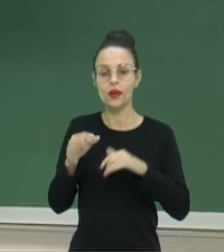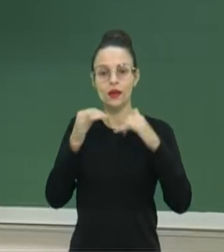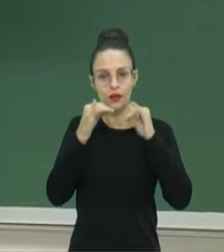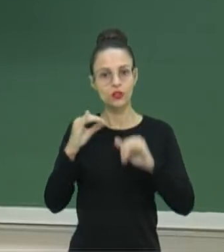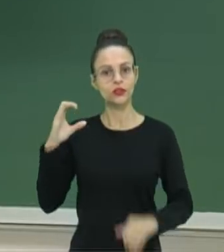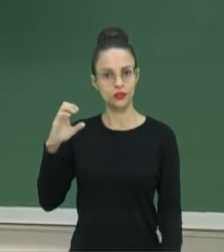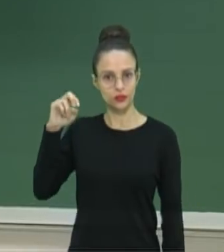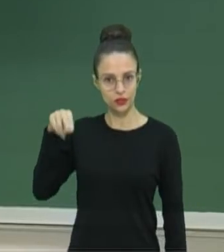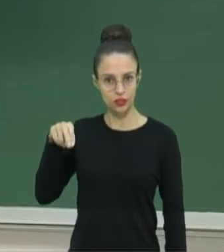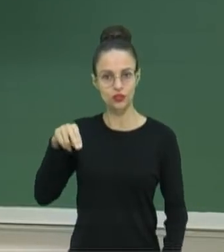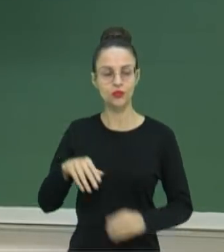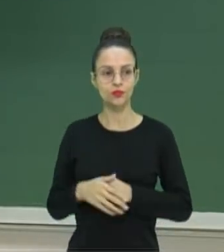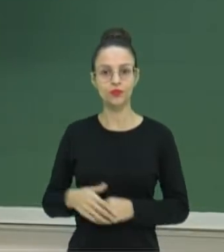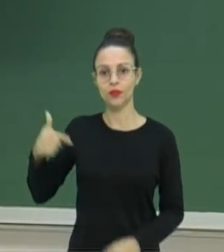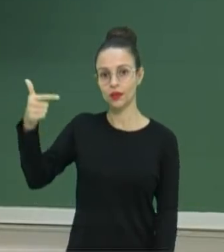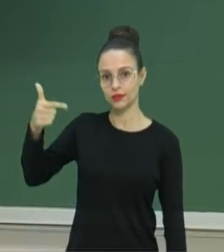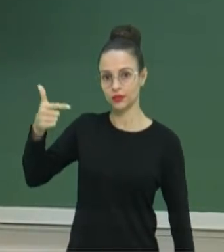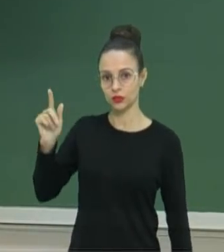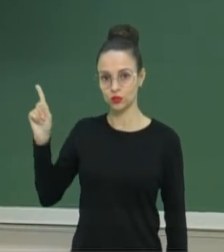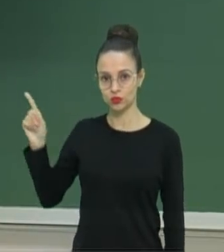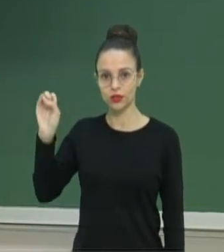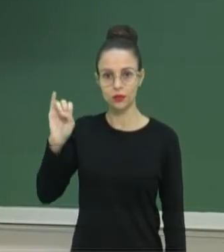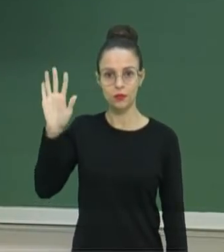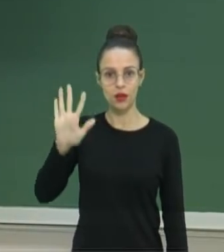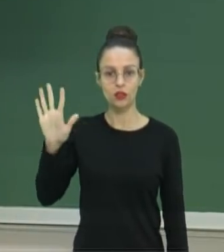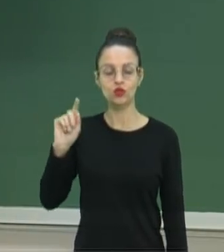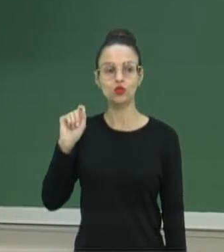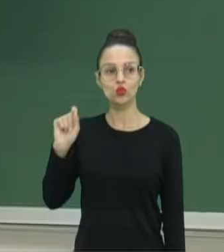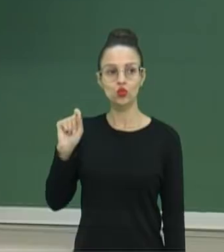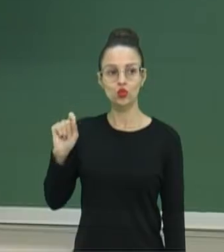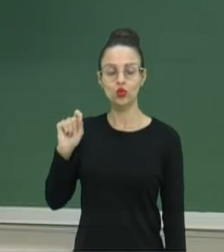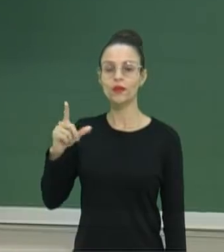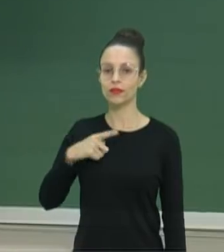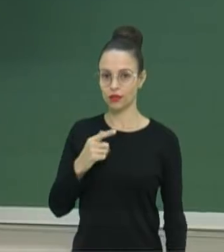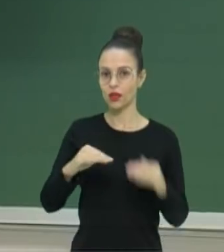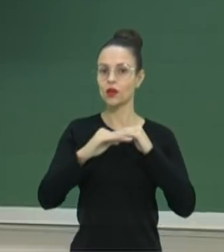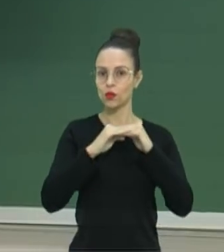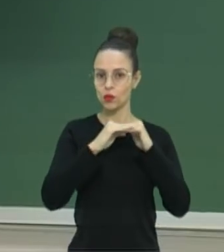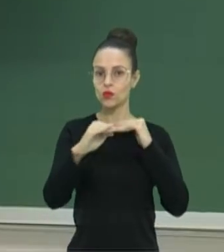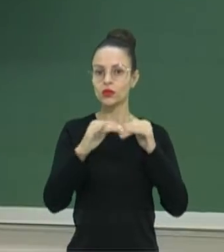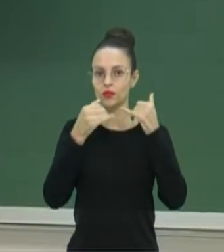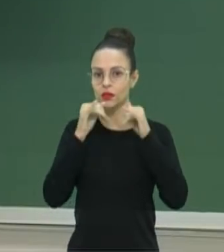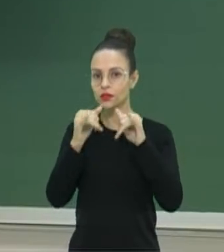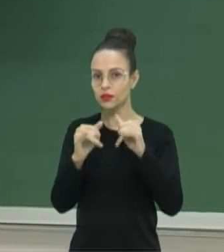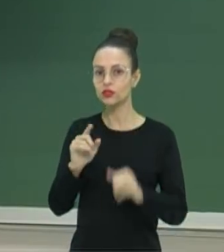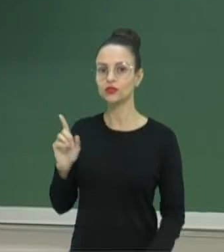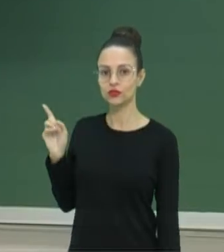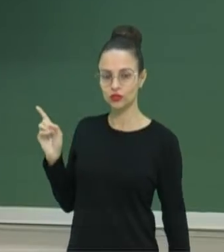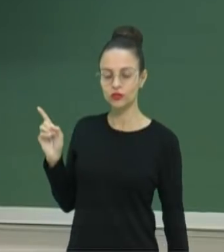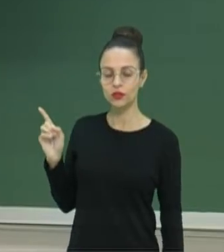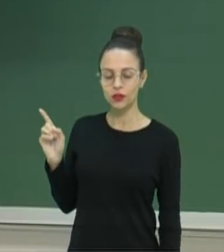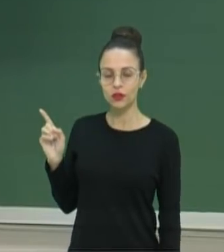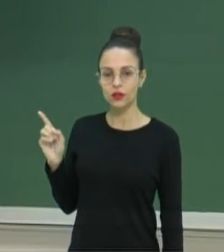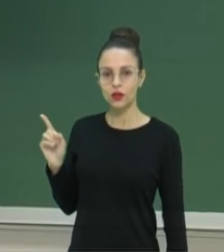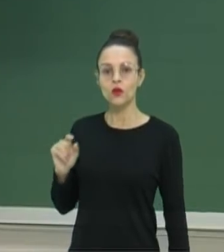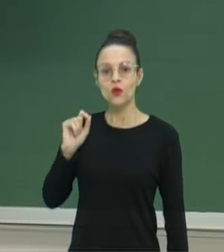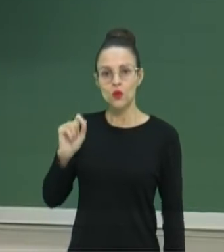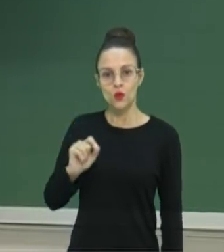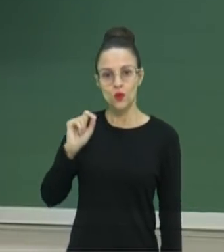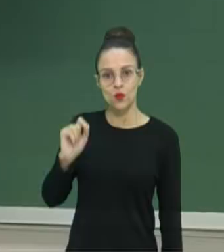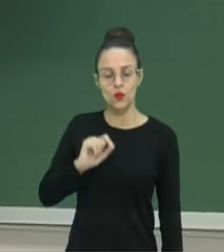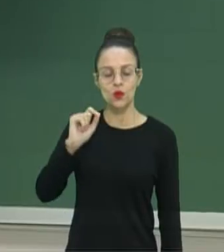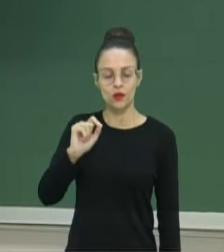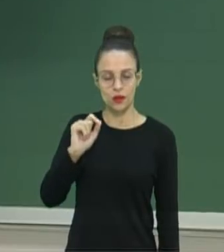cinética. Se você observar a segunda figura, o que está acontecendo? Existe uma conservação, inclusive, da energia envolvida aqui. Que seria o